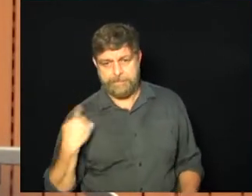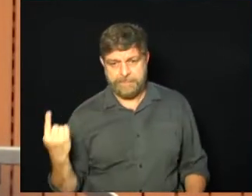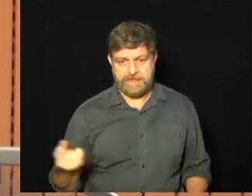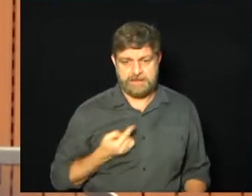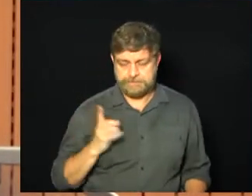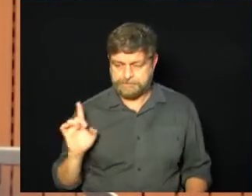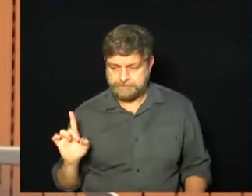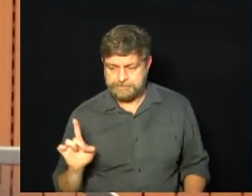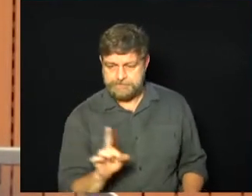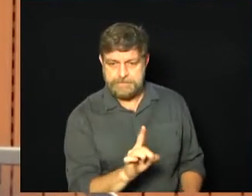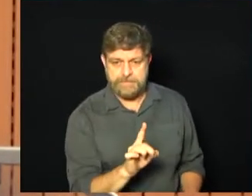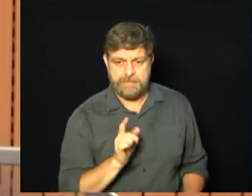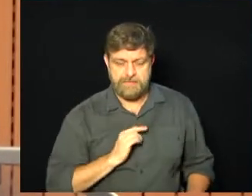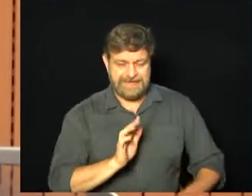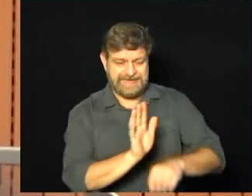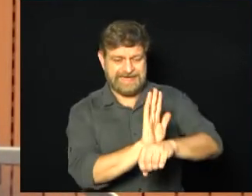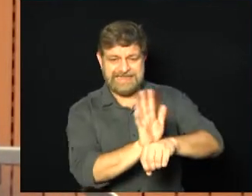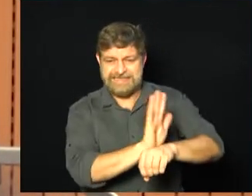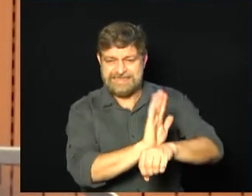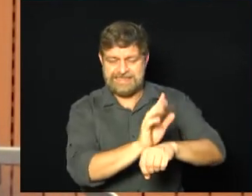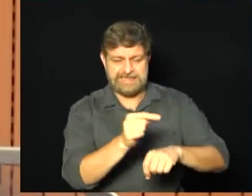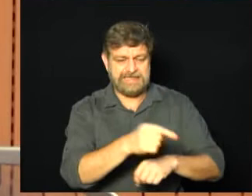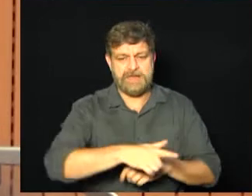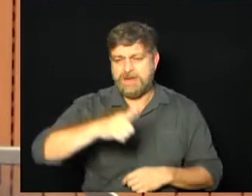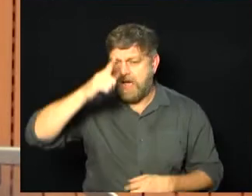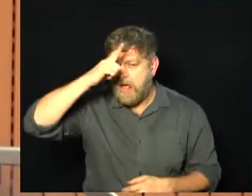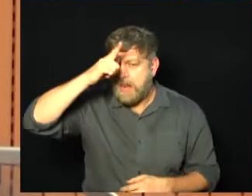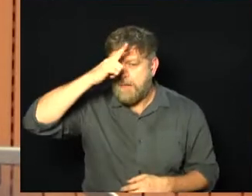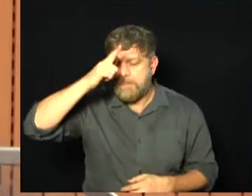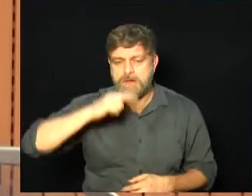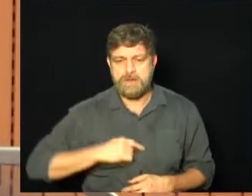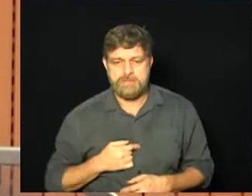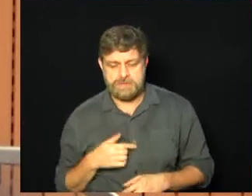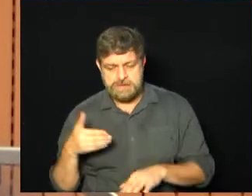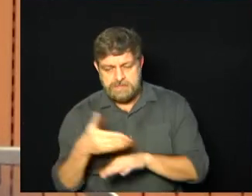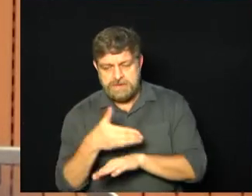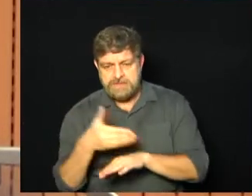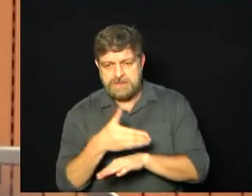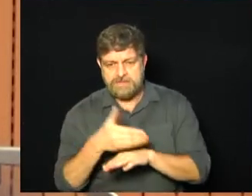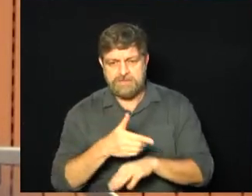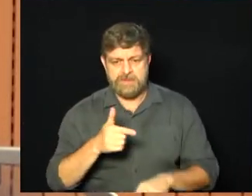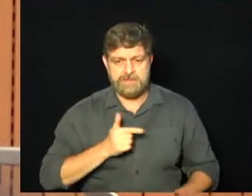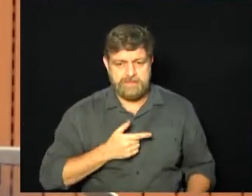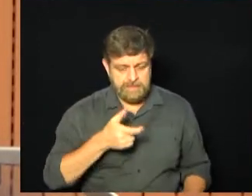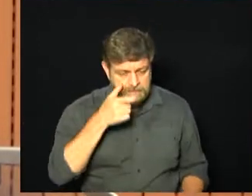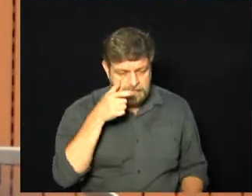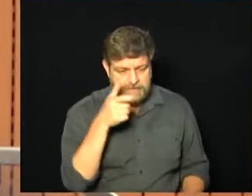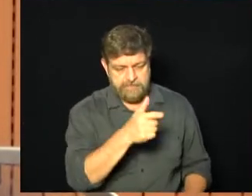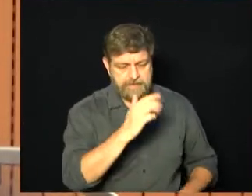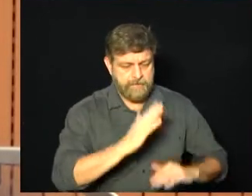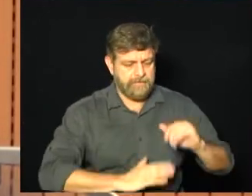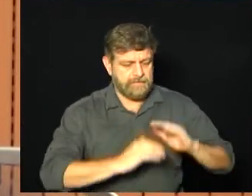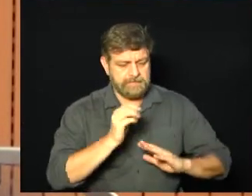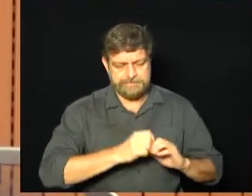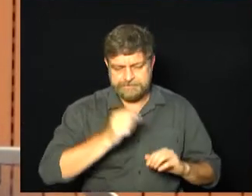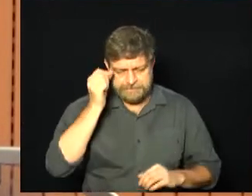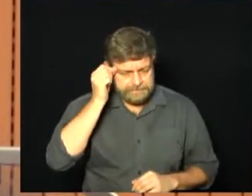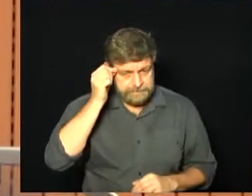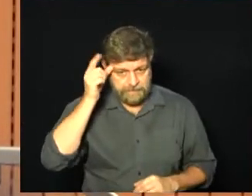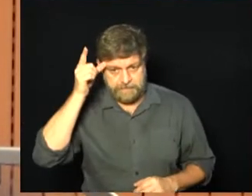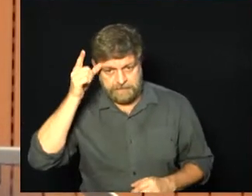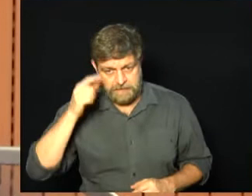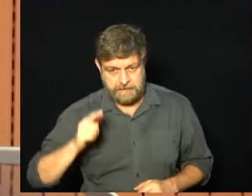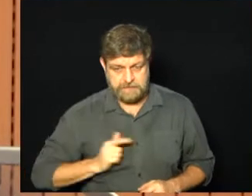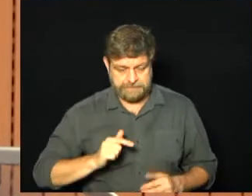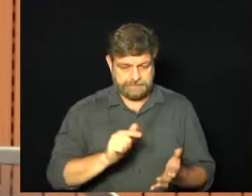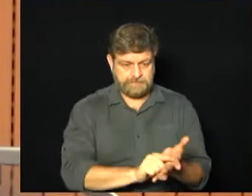assistir ciclo de cinema alemão, onde a gente ia para assistir uma série de atividades culturais e onde o